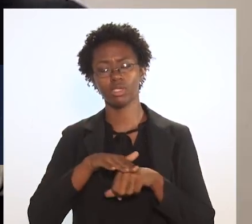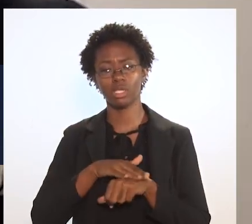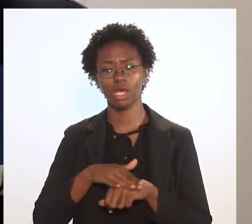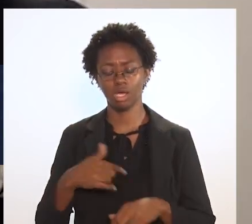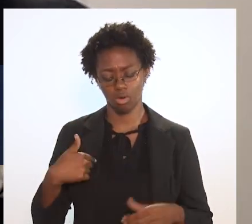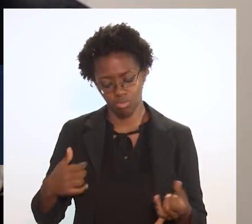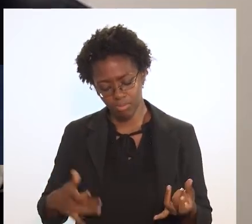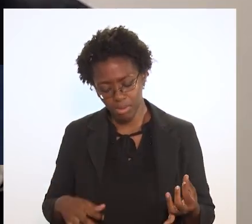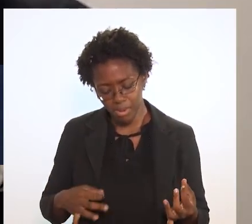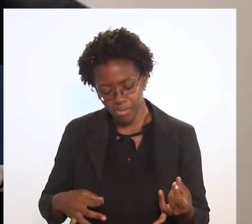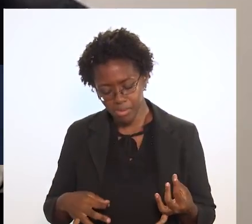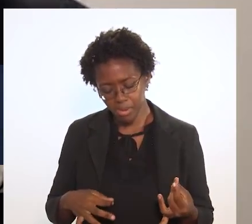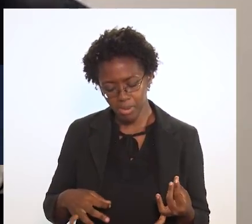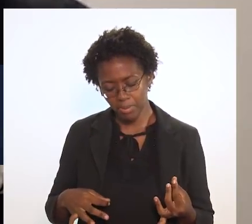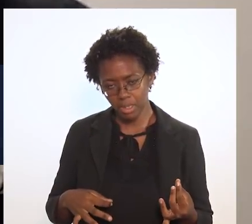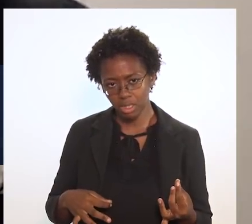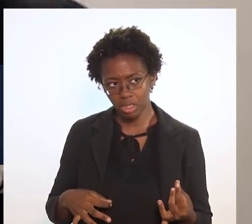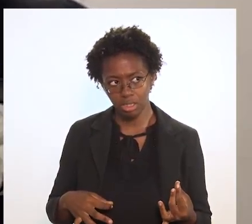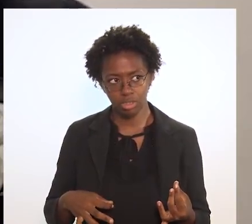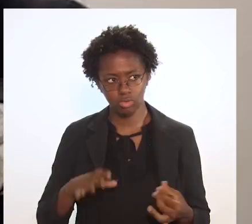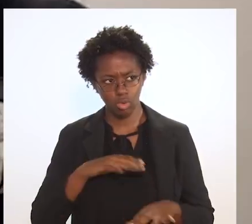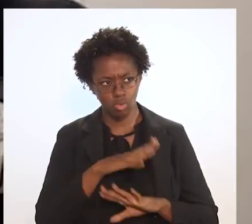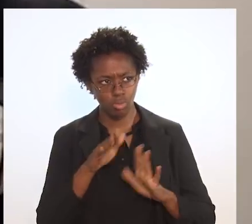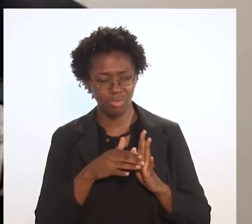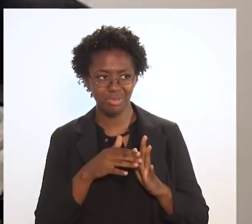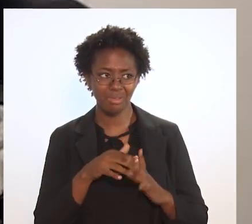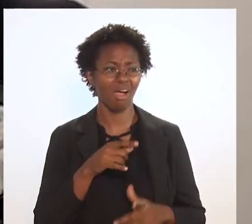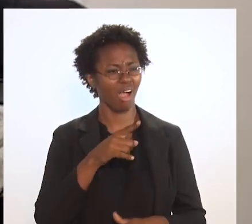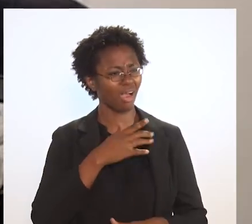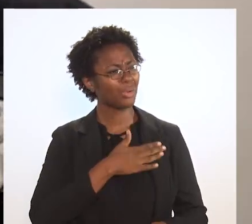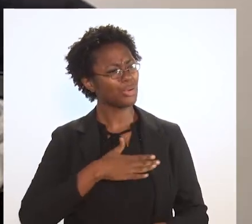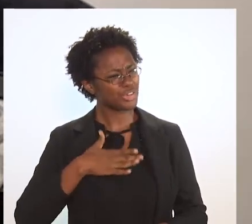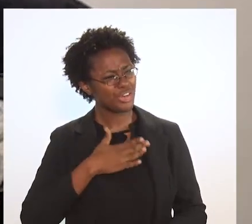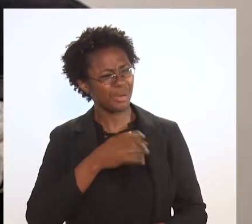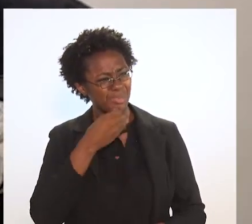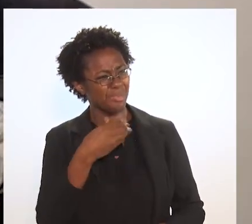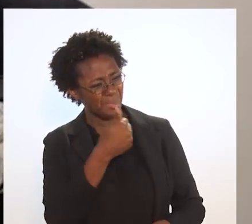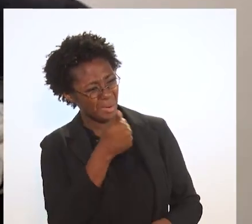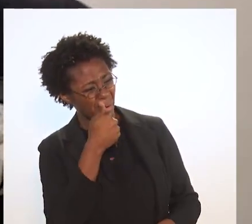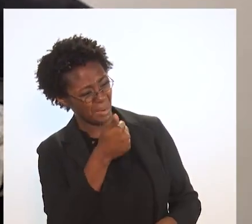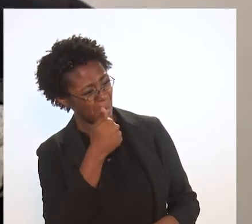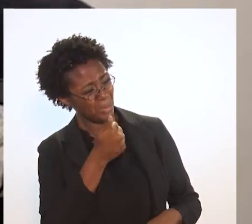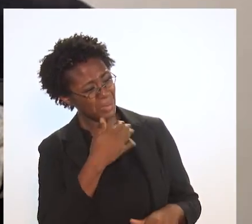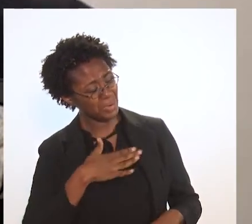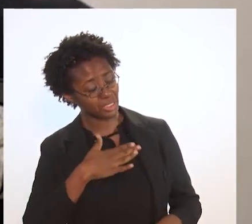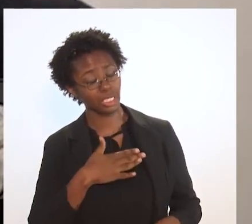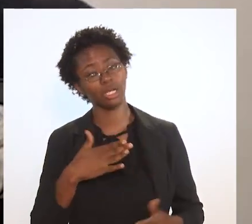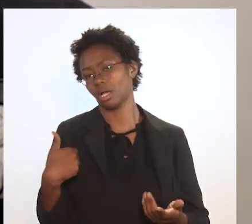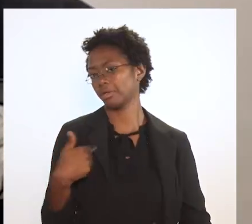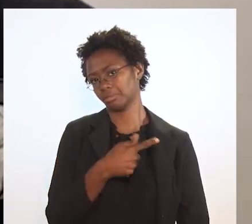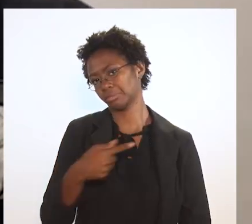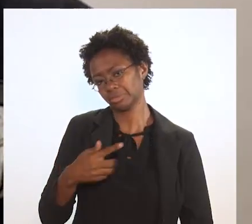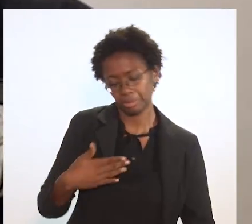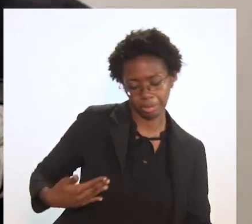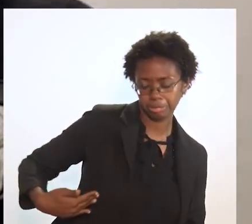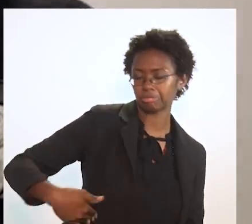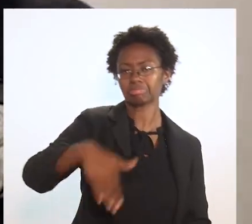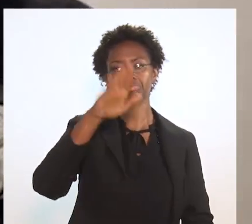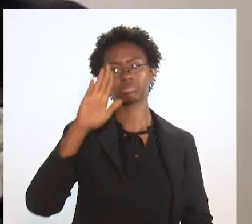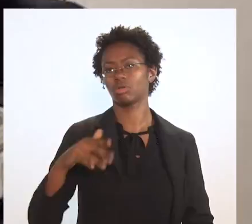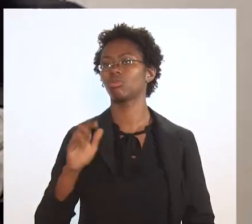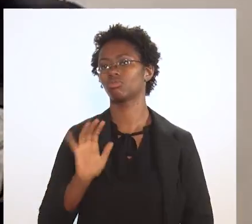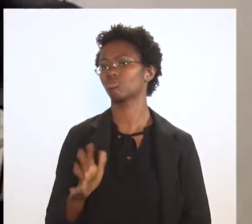dei umas palhetadas, o Paulo Tenente gostou, o grupo também, e desde então eu,